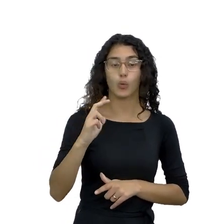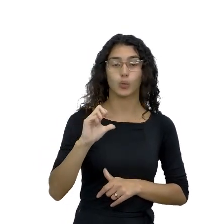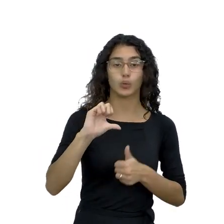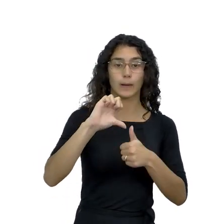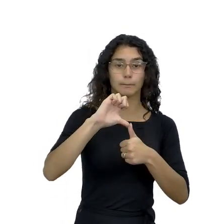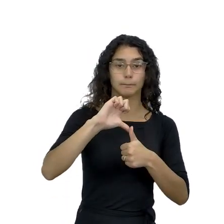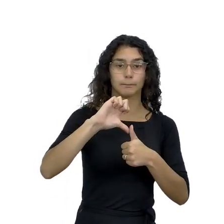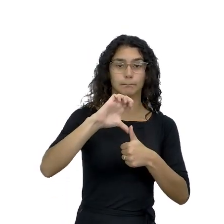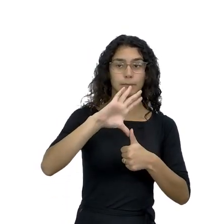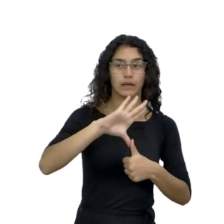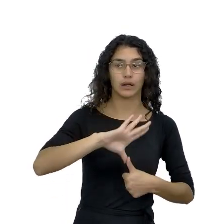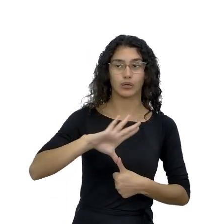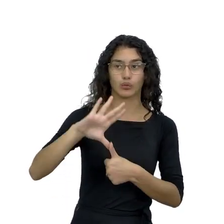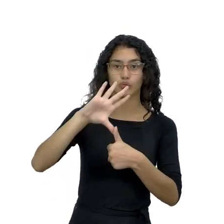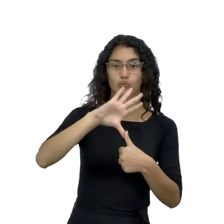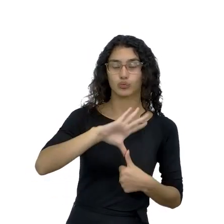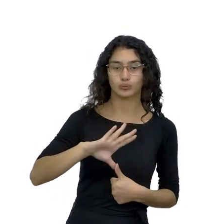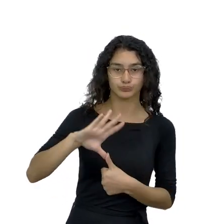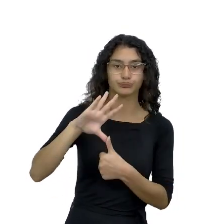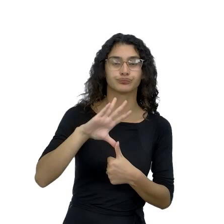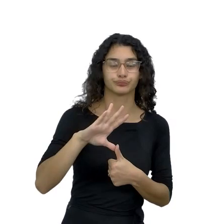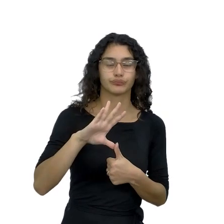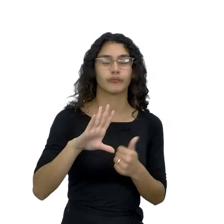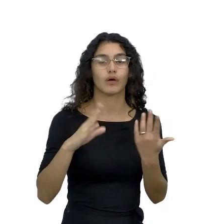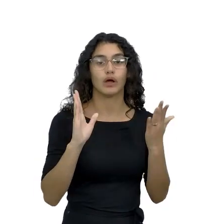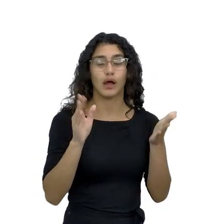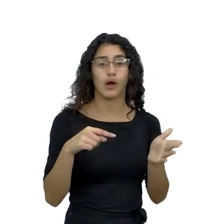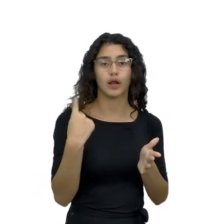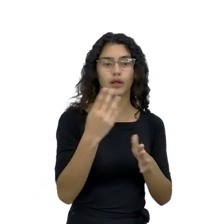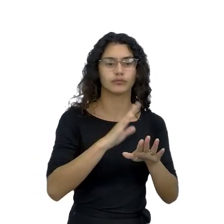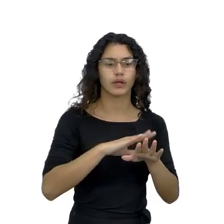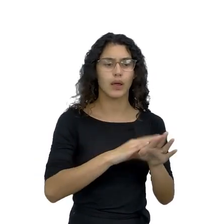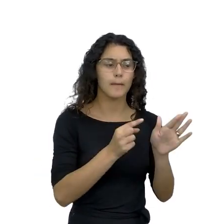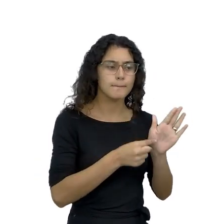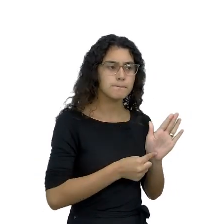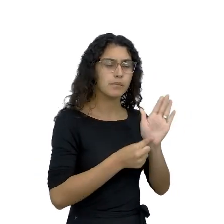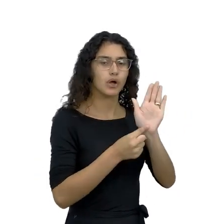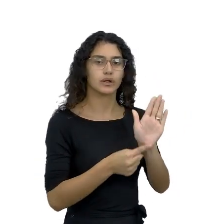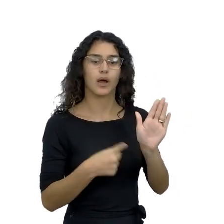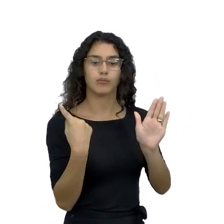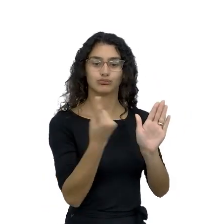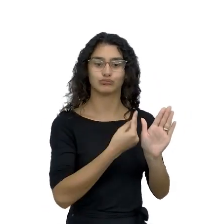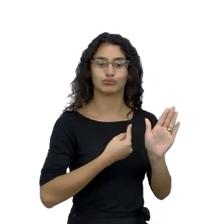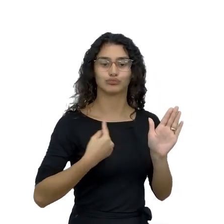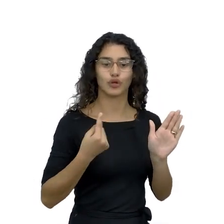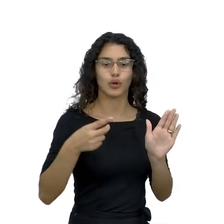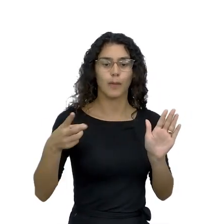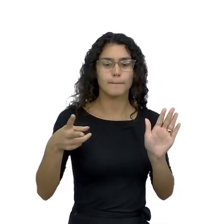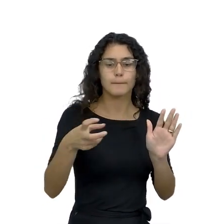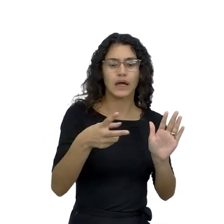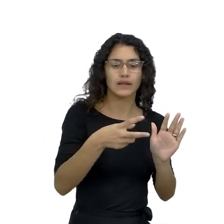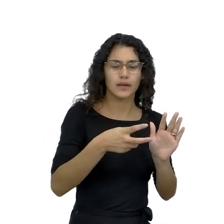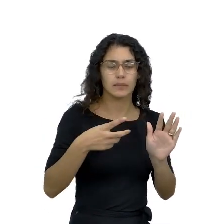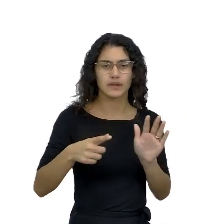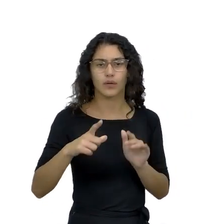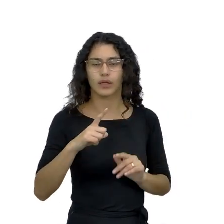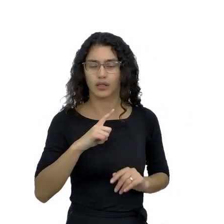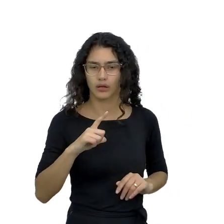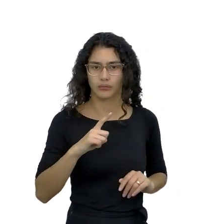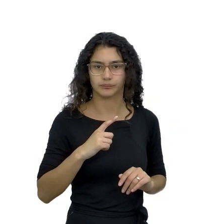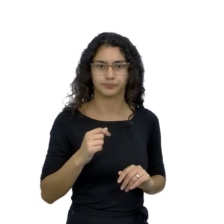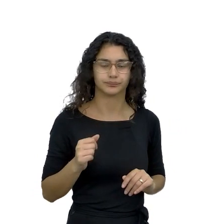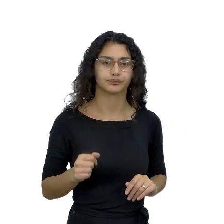Sul, tá? Então, agora a gente ia trazer para o nosso, né? Olhar para o nosso